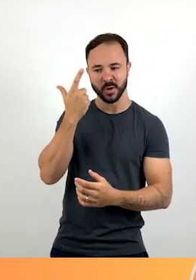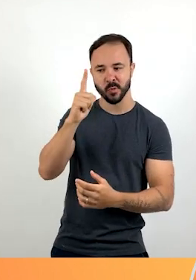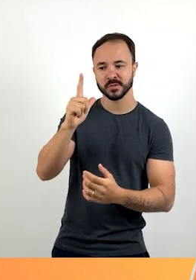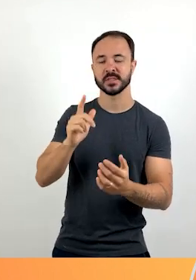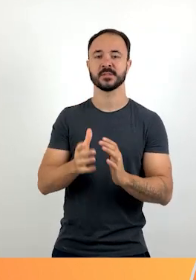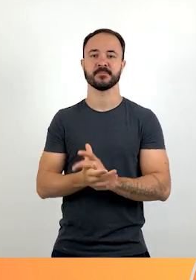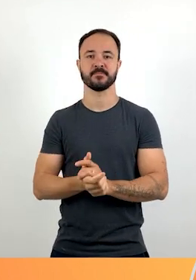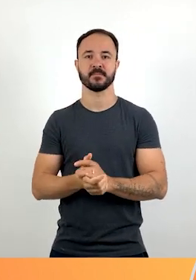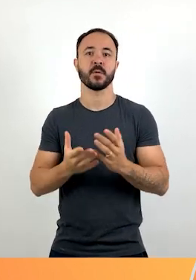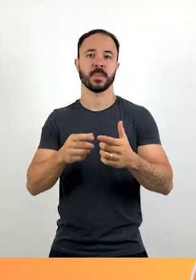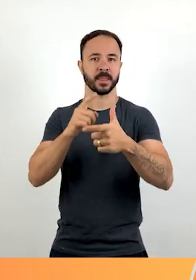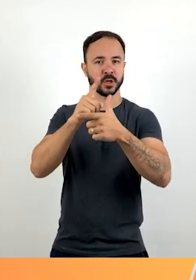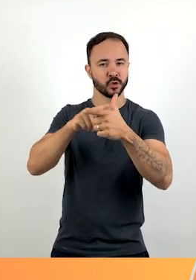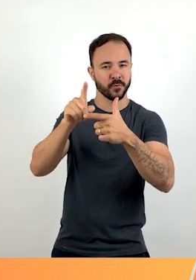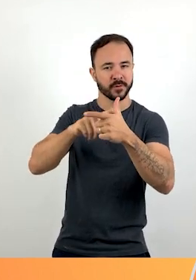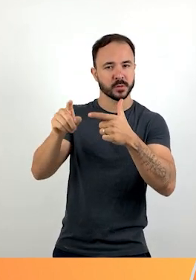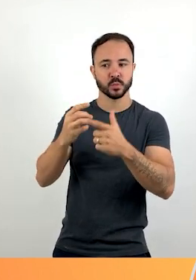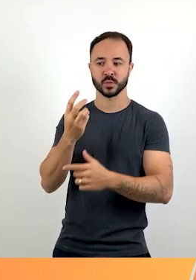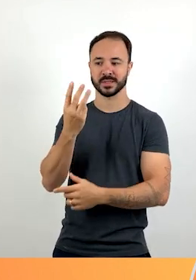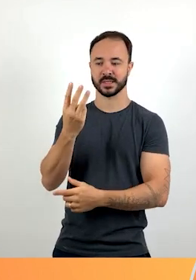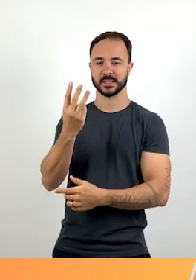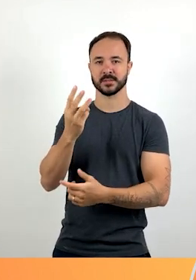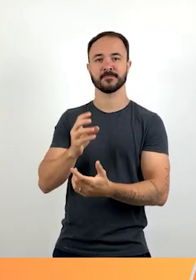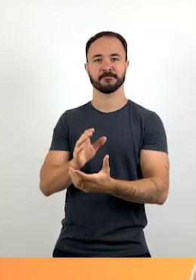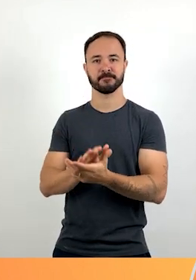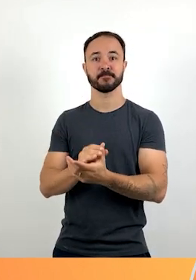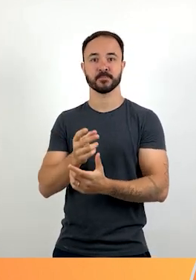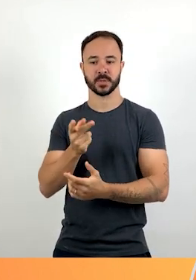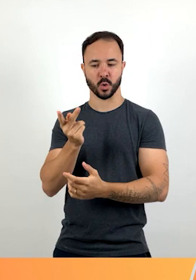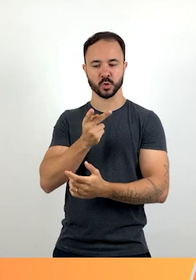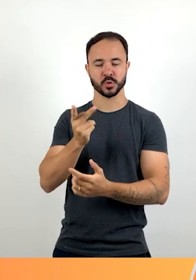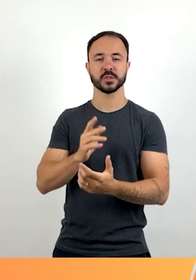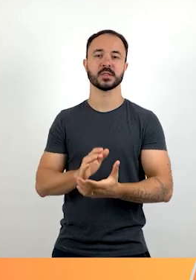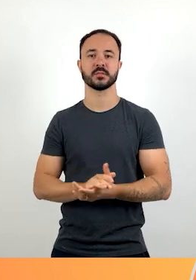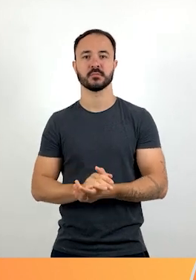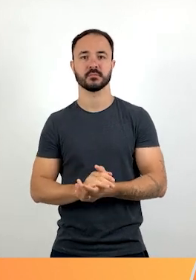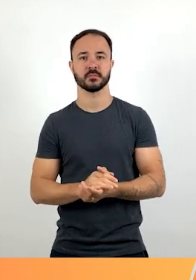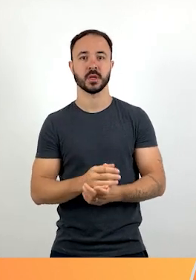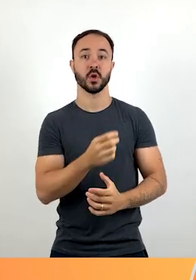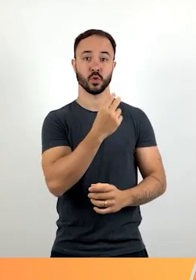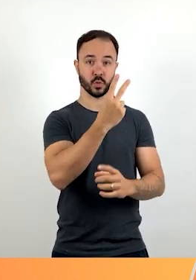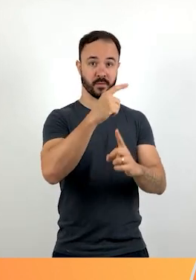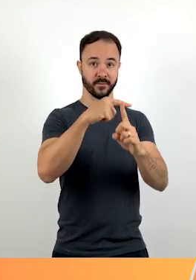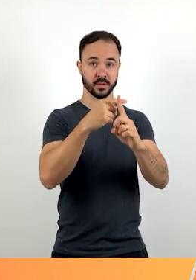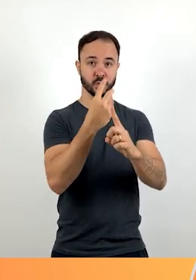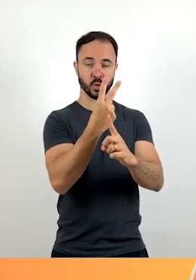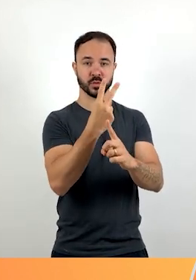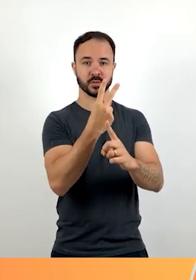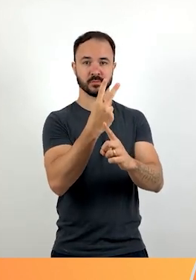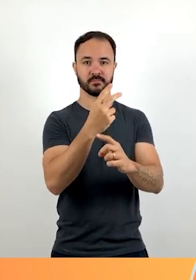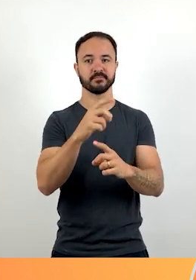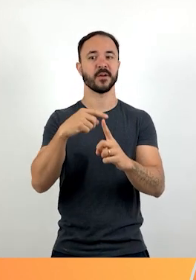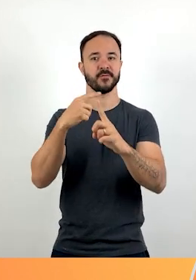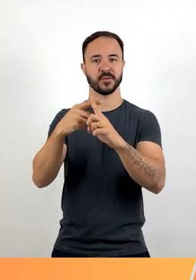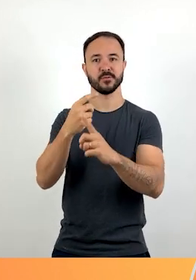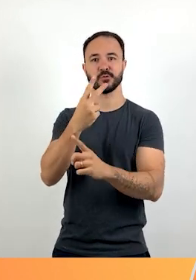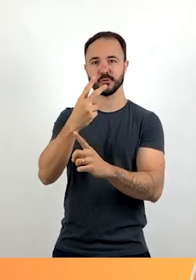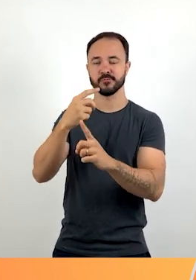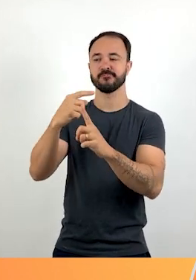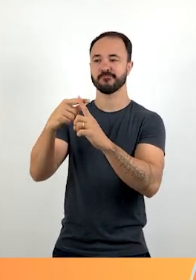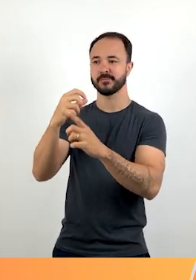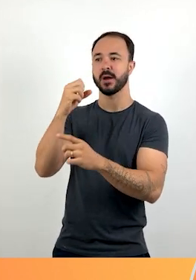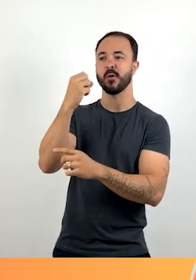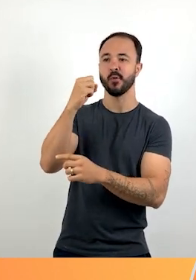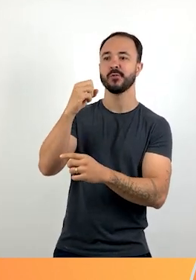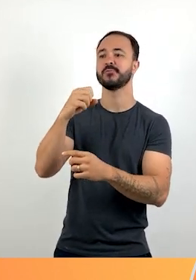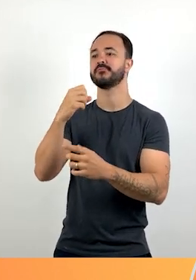por 3. Efetua essa multiplicação. 2 vezes 2 é 4. 4 vezes 2 é 8. E 8 vezes 3